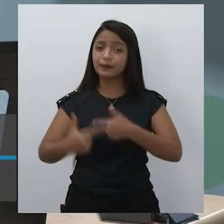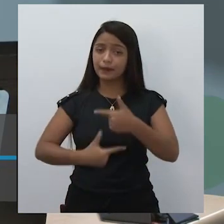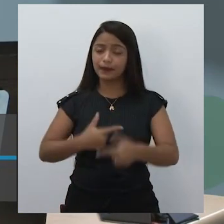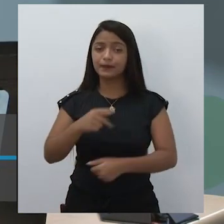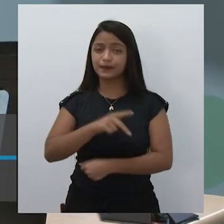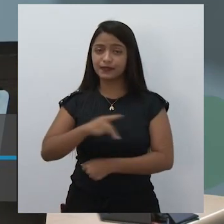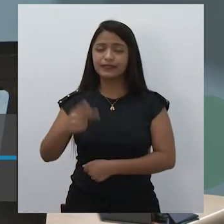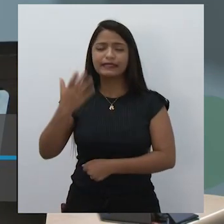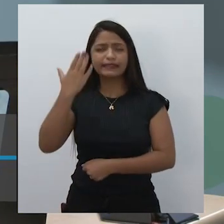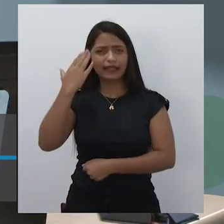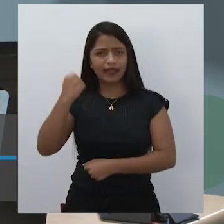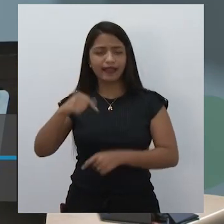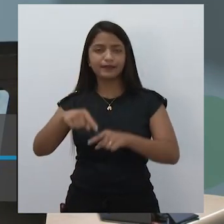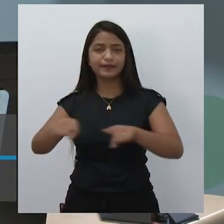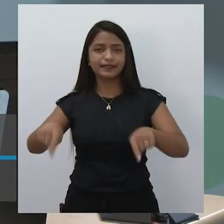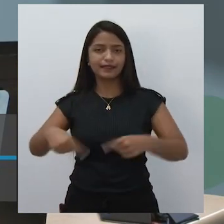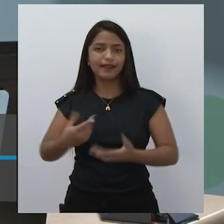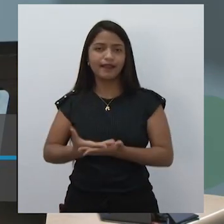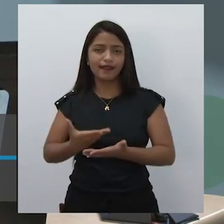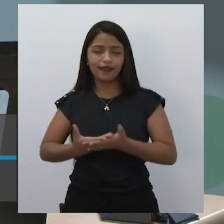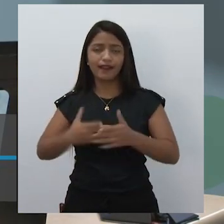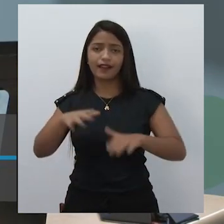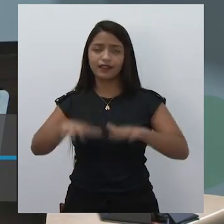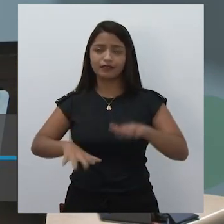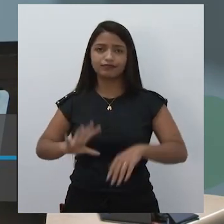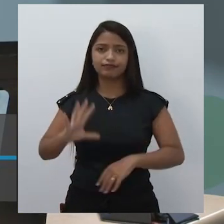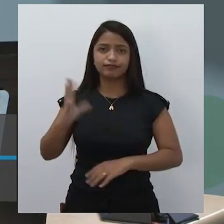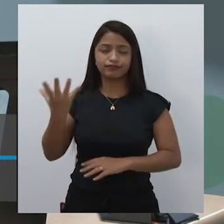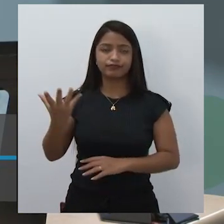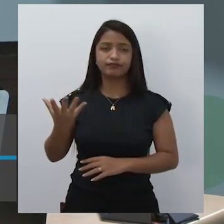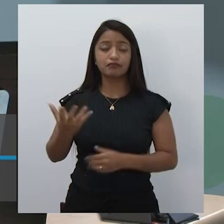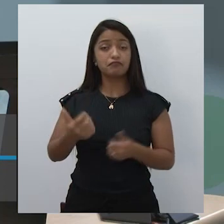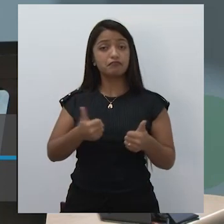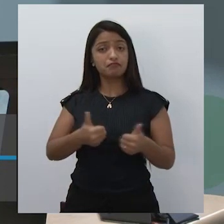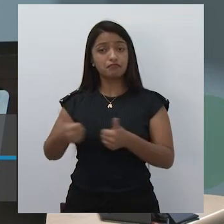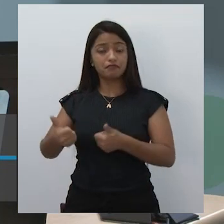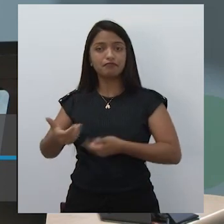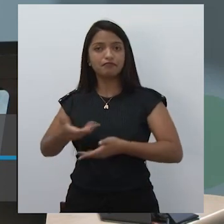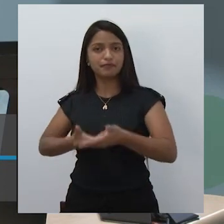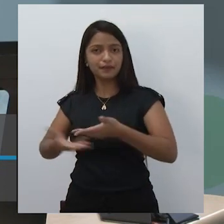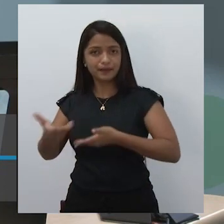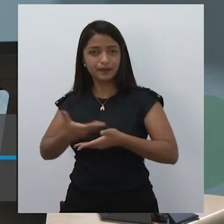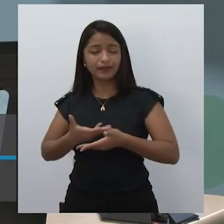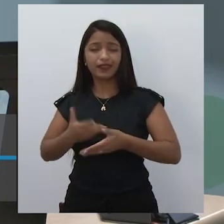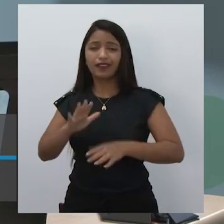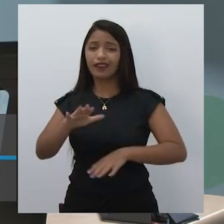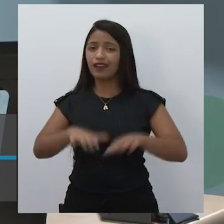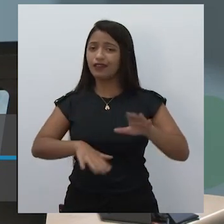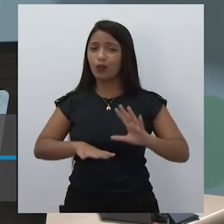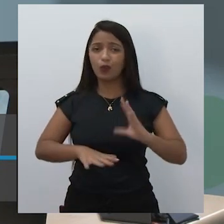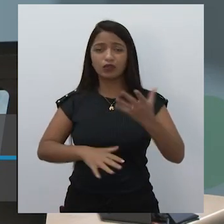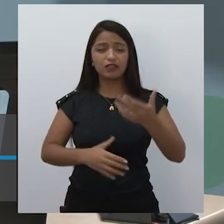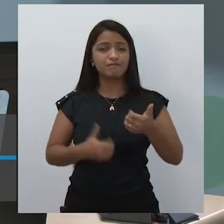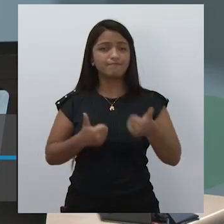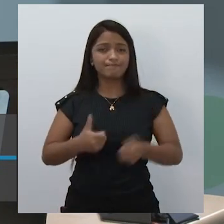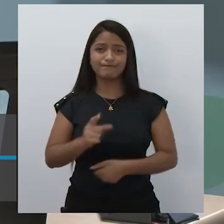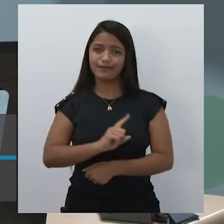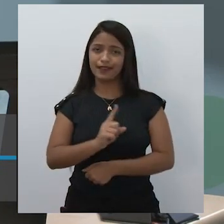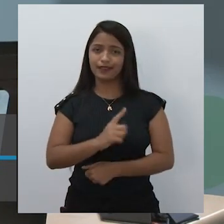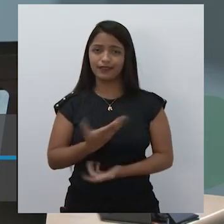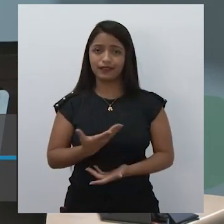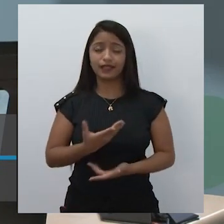na sala de aula haverá momentos que será muito propícia a interação, mas outros momentos não, porque as pessoas têm